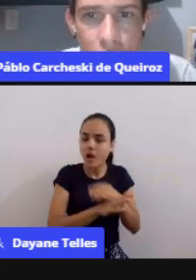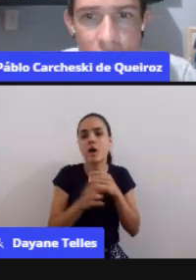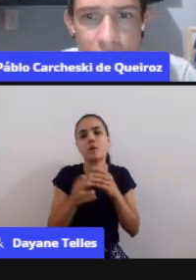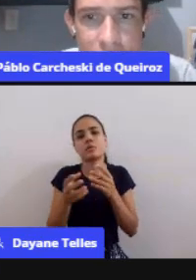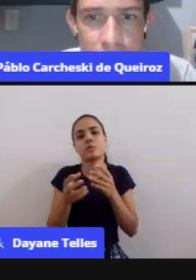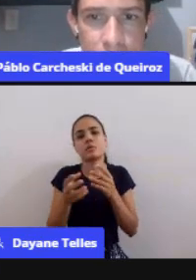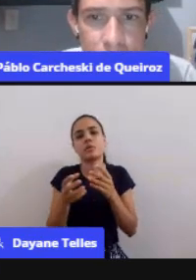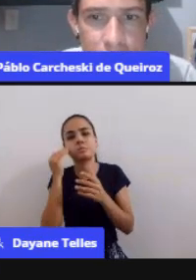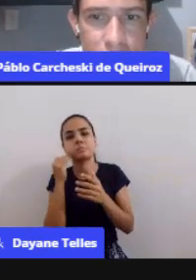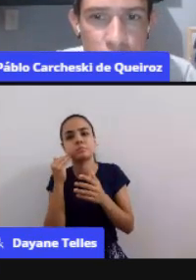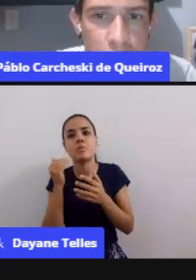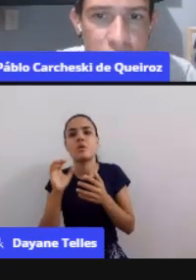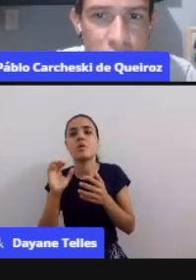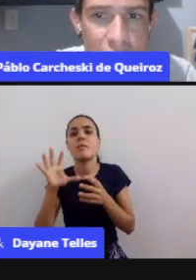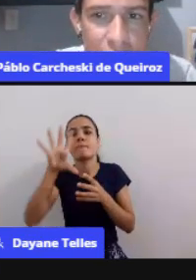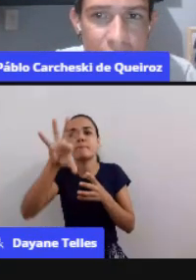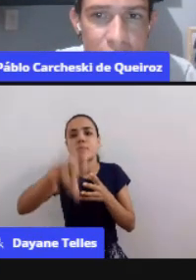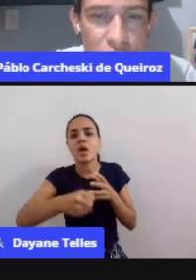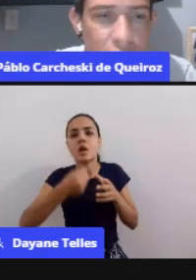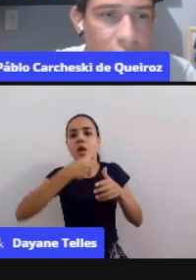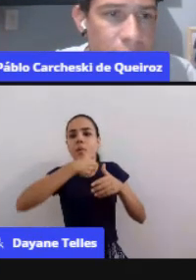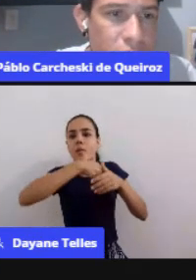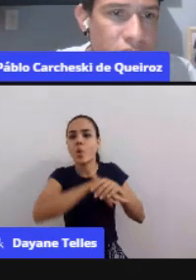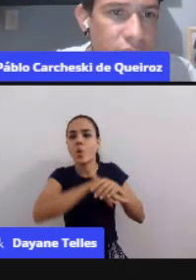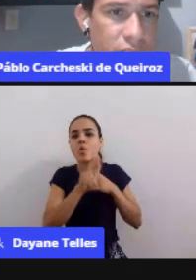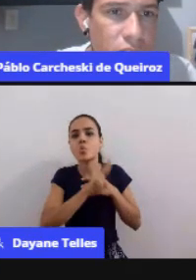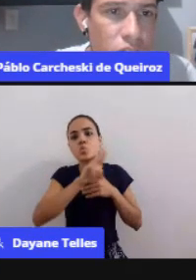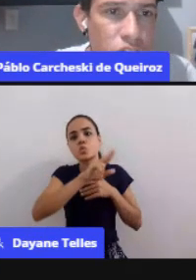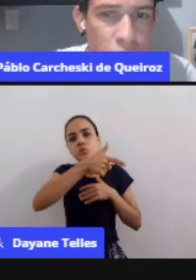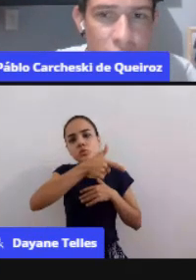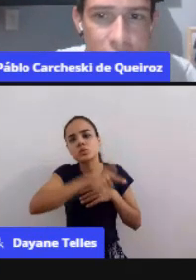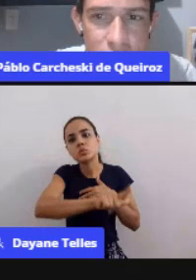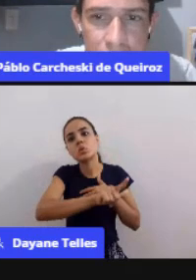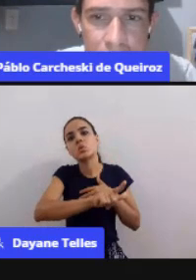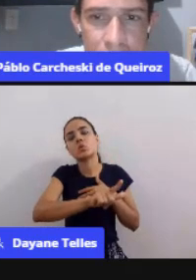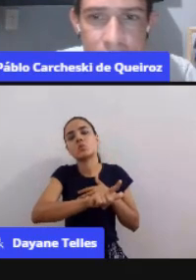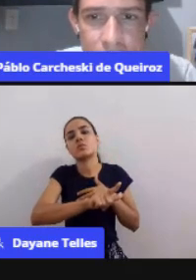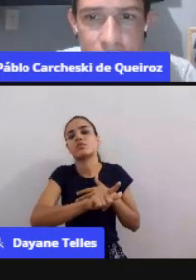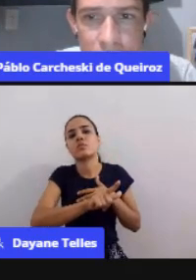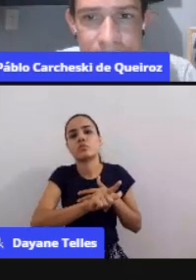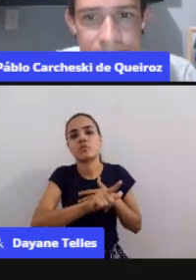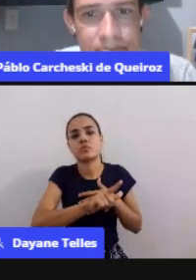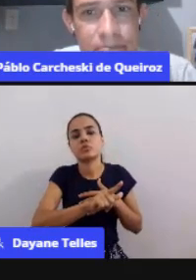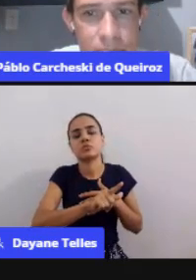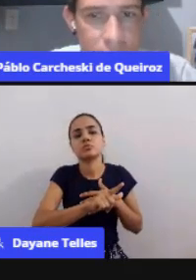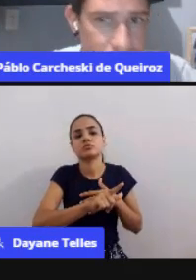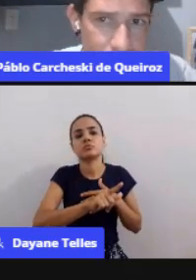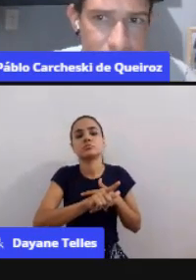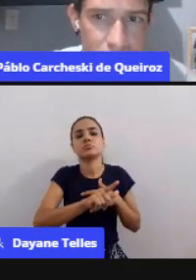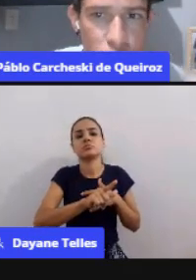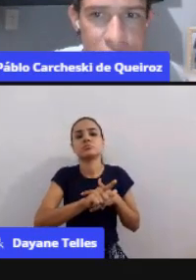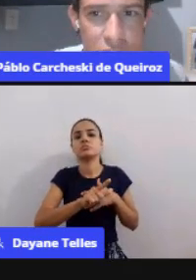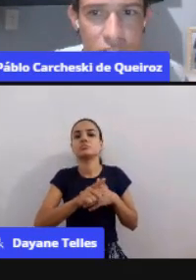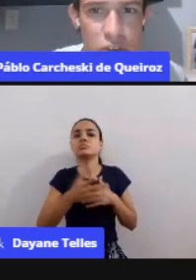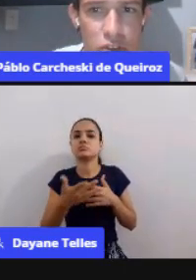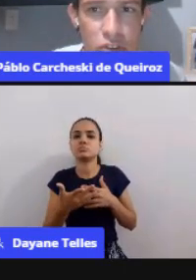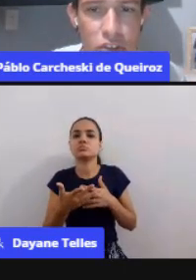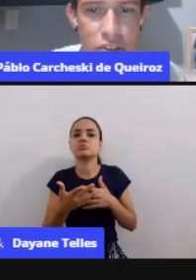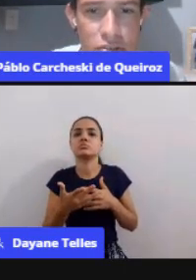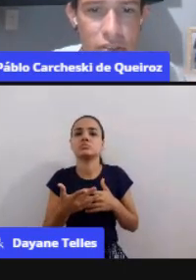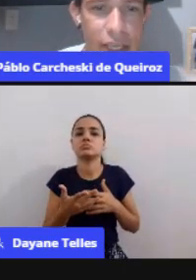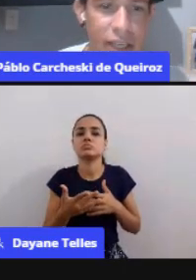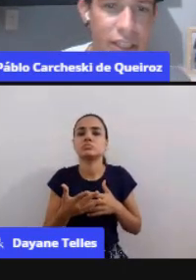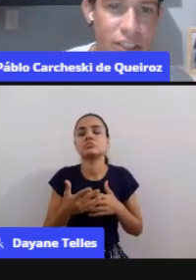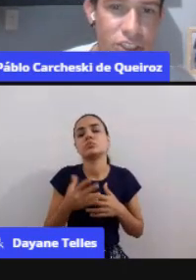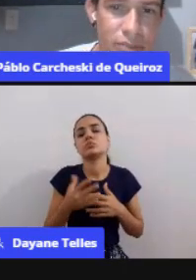trabalhar com essa questão de proporcionalidade, a gente acaba talvez não explorando, né? Então, são coisas que estão